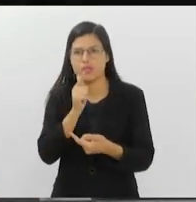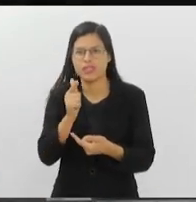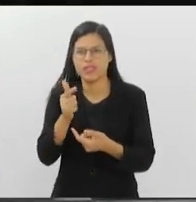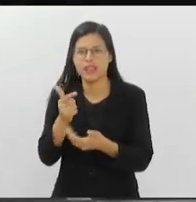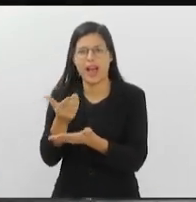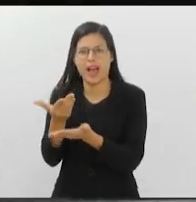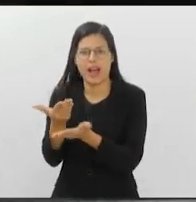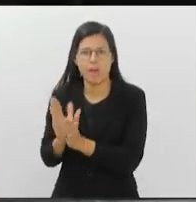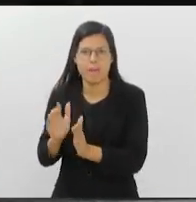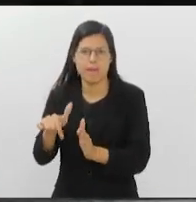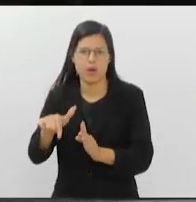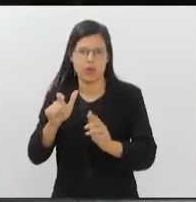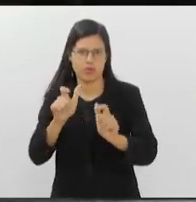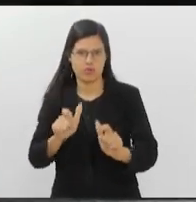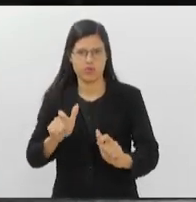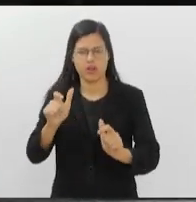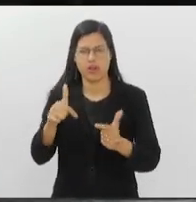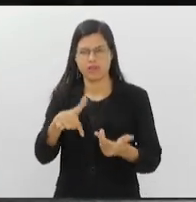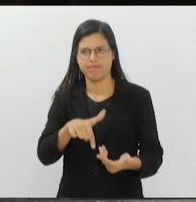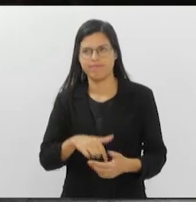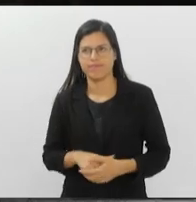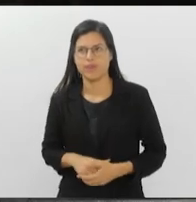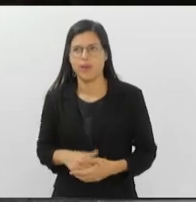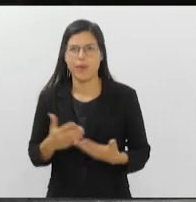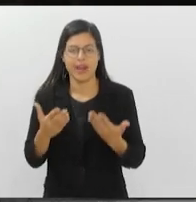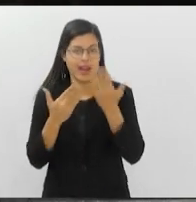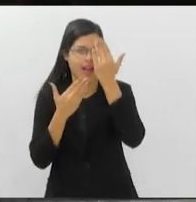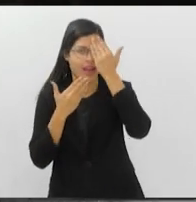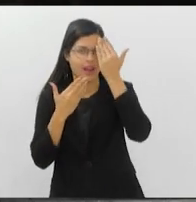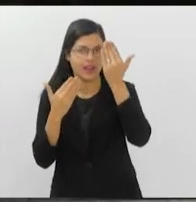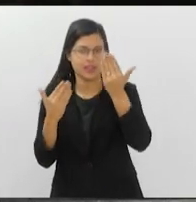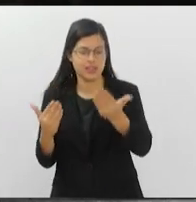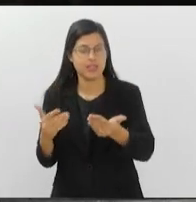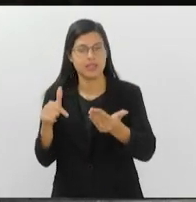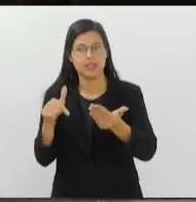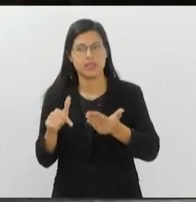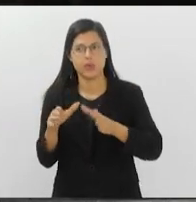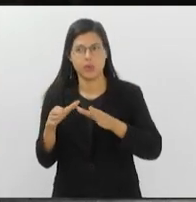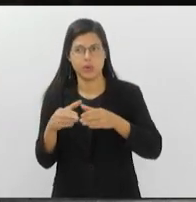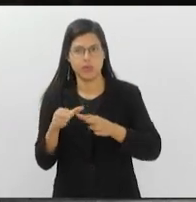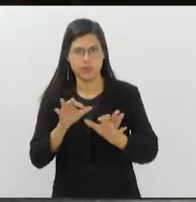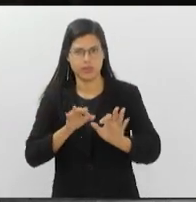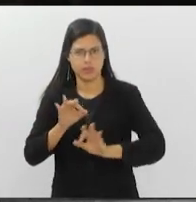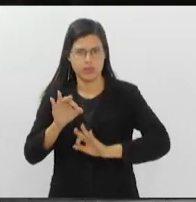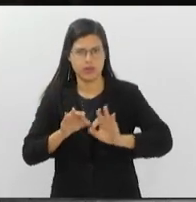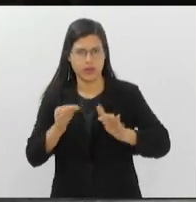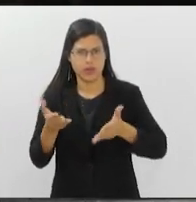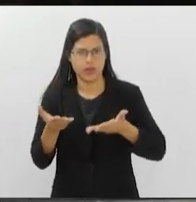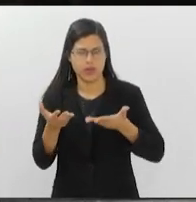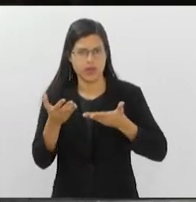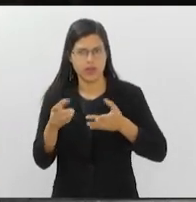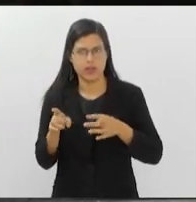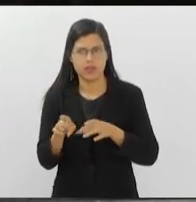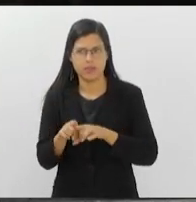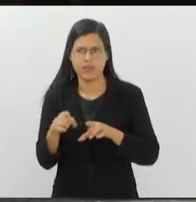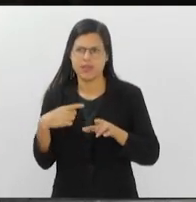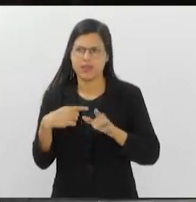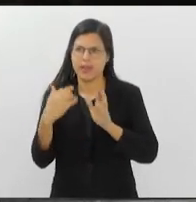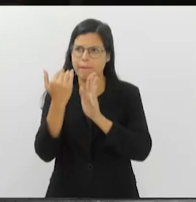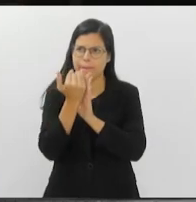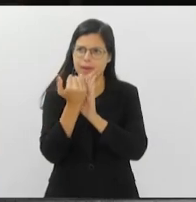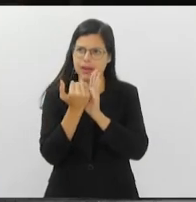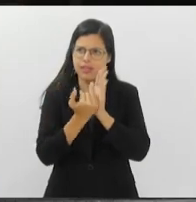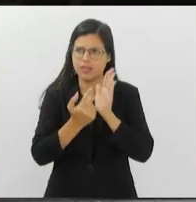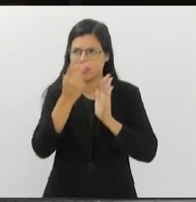queria agradecer à comissão organizadora e queria homenagear esse prêmio. Eu tenho uma lista aqui de pessoas